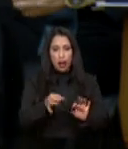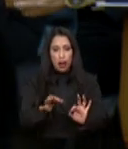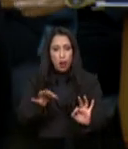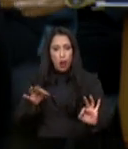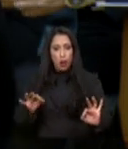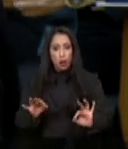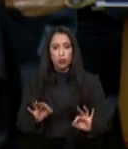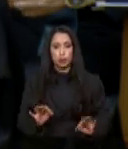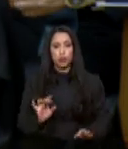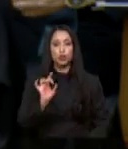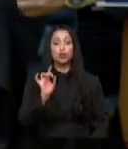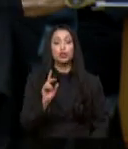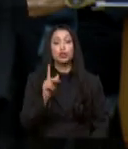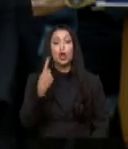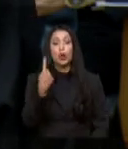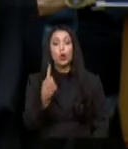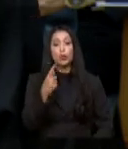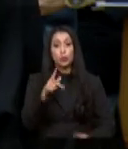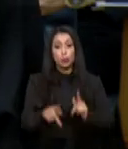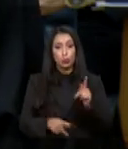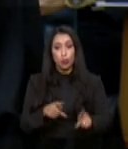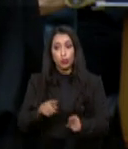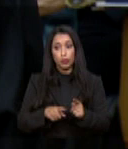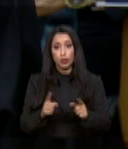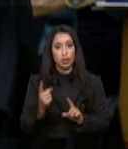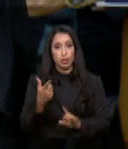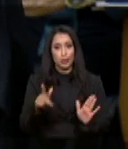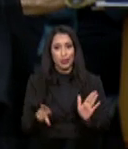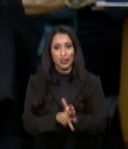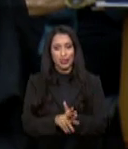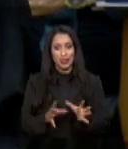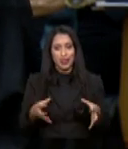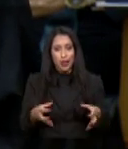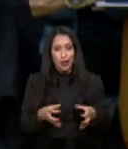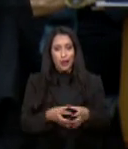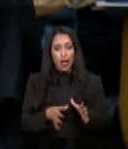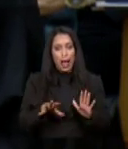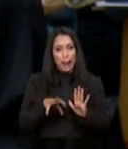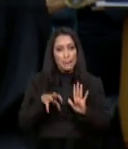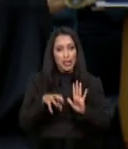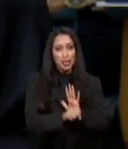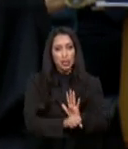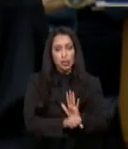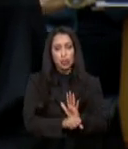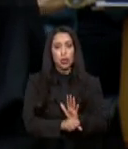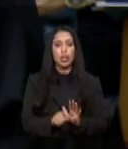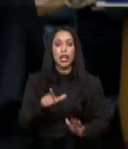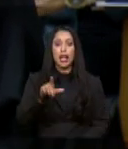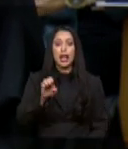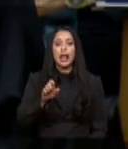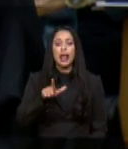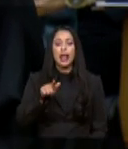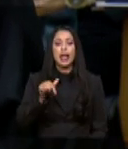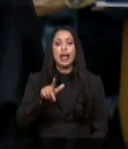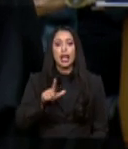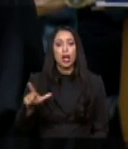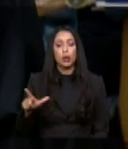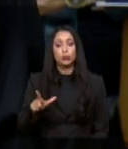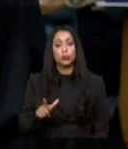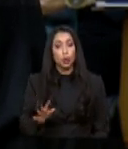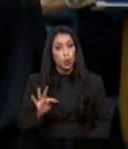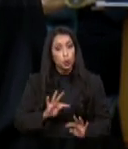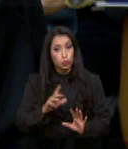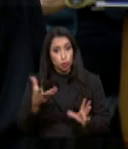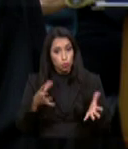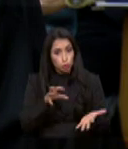povo, o Avacanoeiro, está fora da Amazônia Legal. Todos os outros estão em território amazônico. A terra